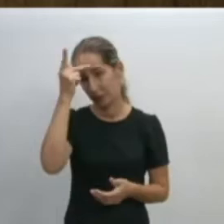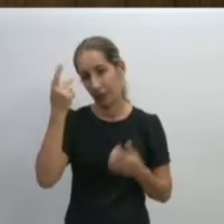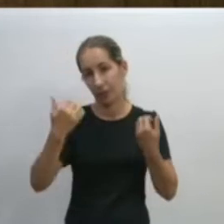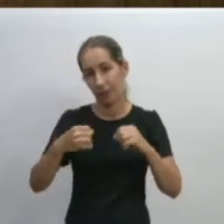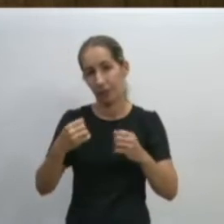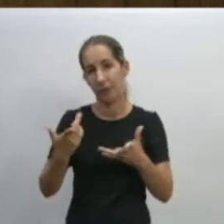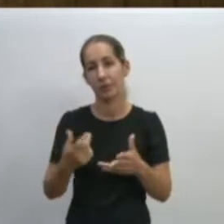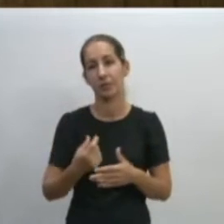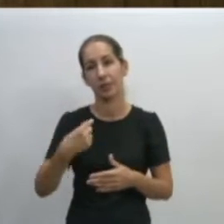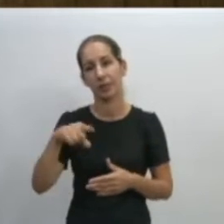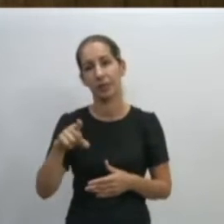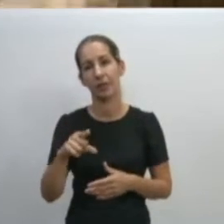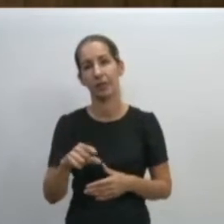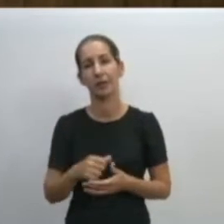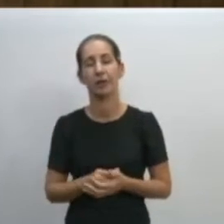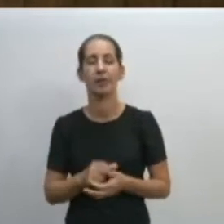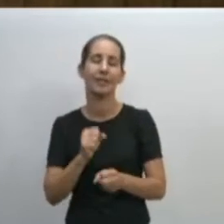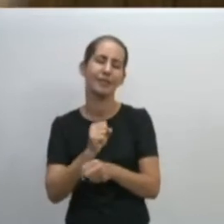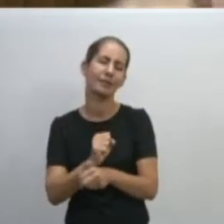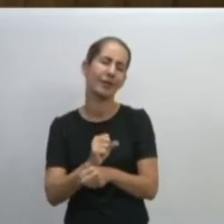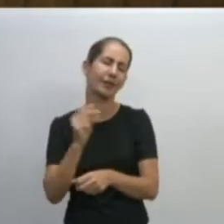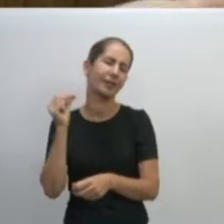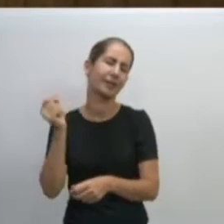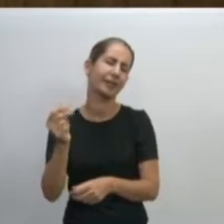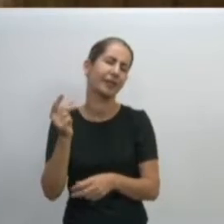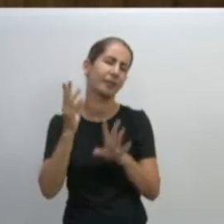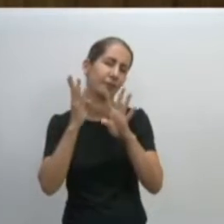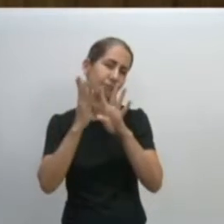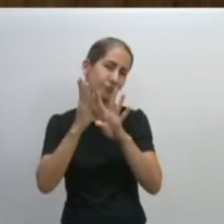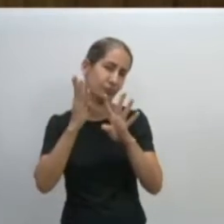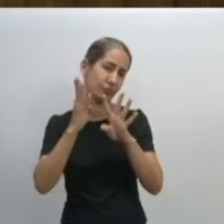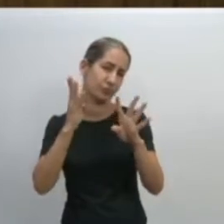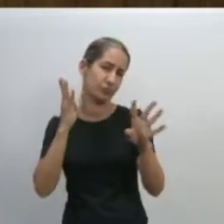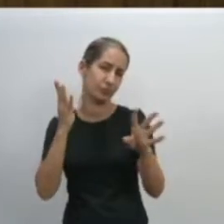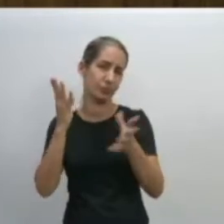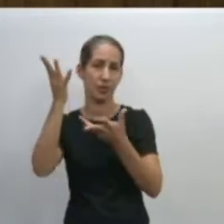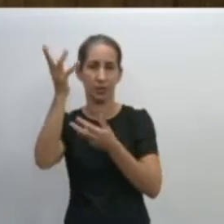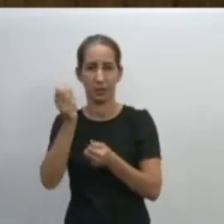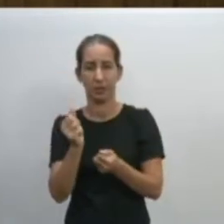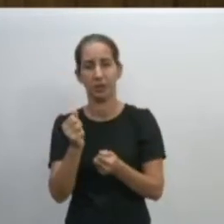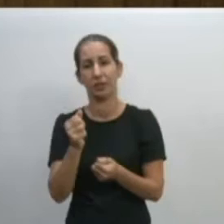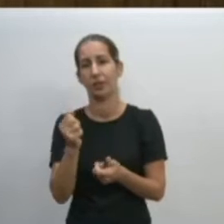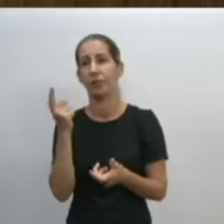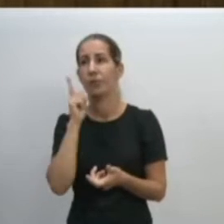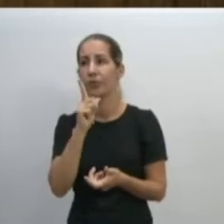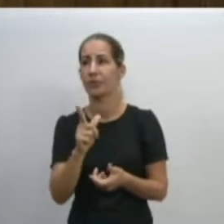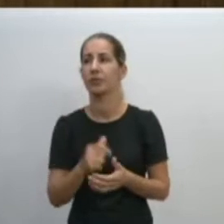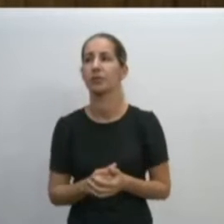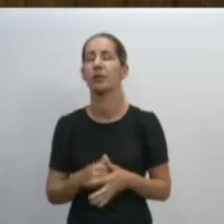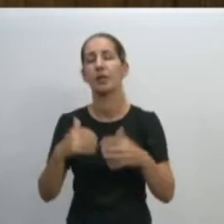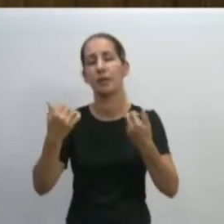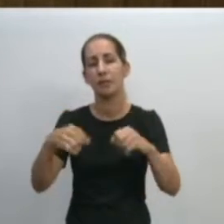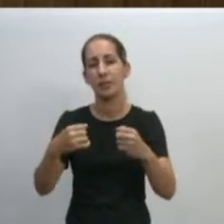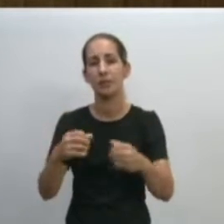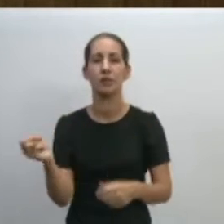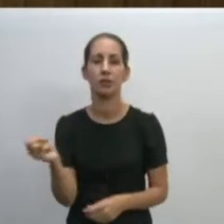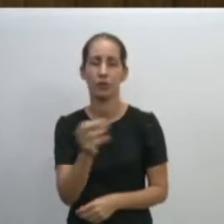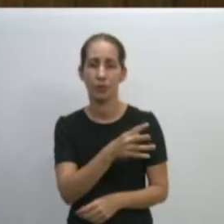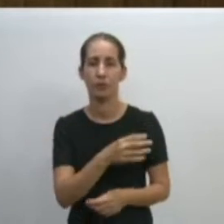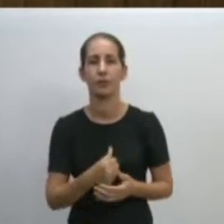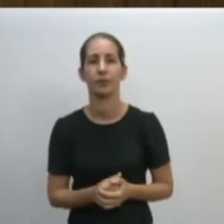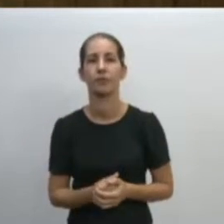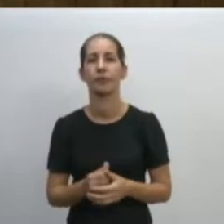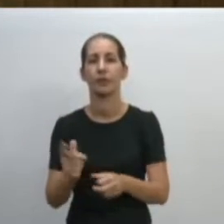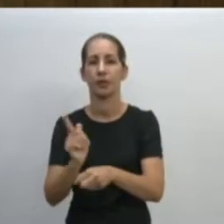precisam ir de madrugada para poder entrar numa fila, para poder ter uma ficha, para poder ser atendido. Então, a gente precisa modernizar